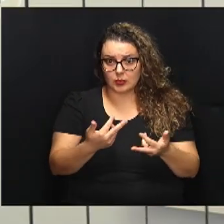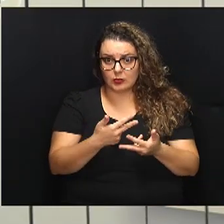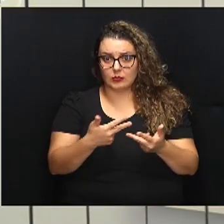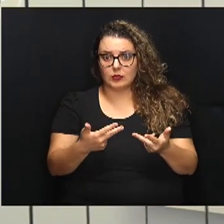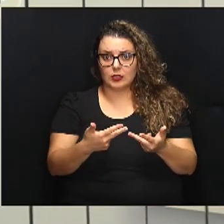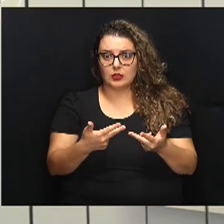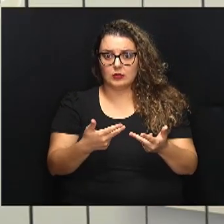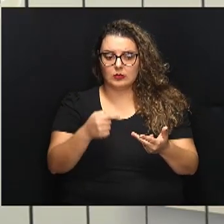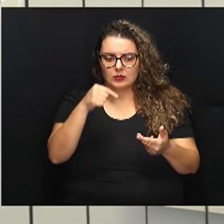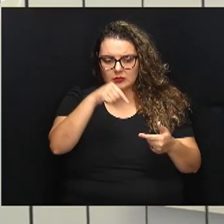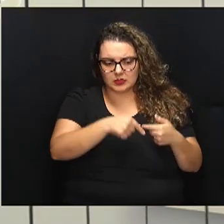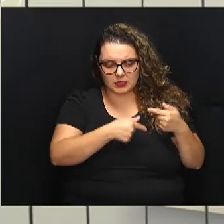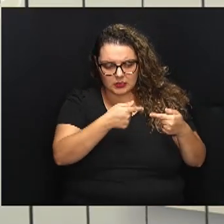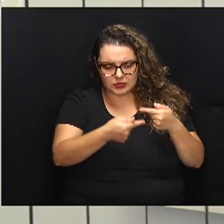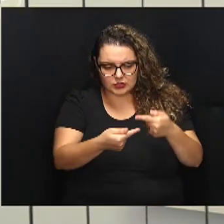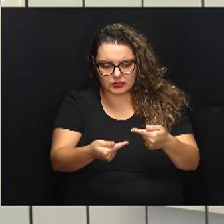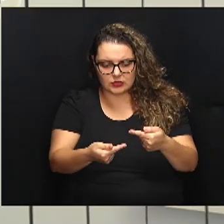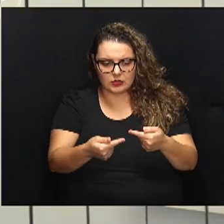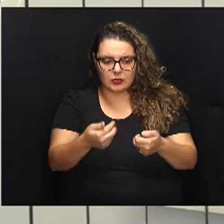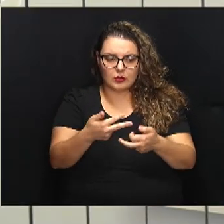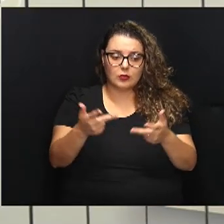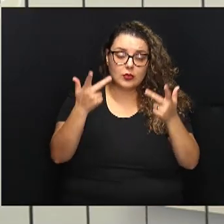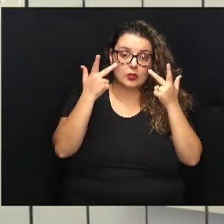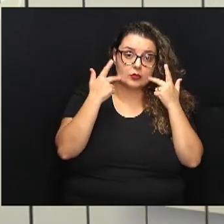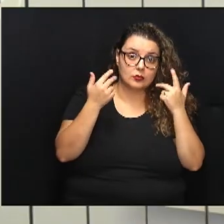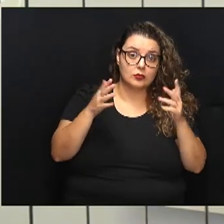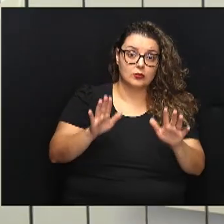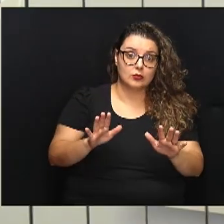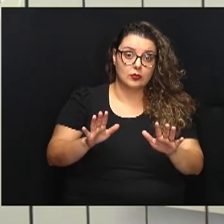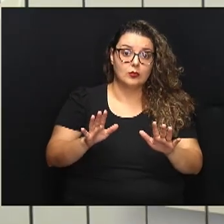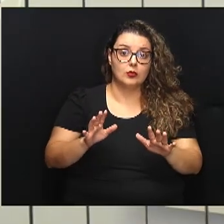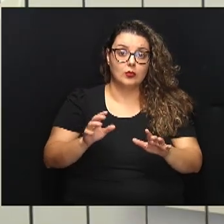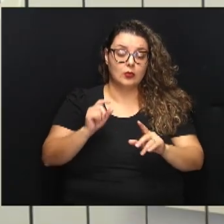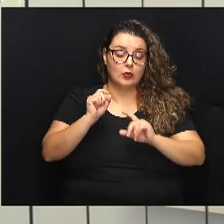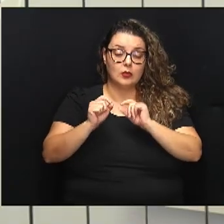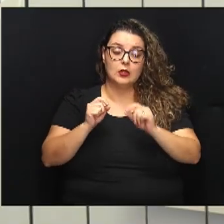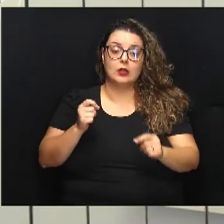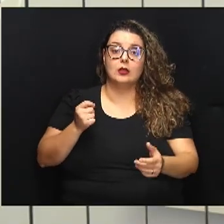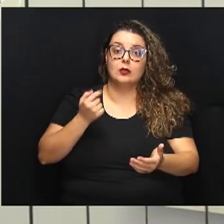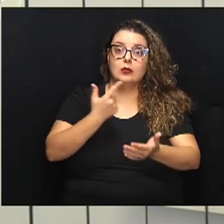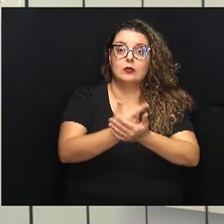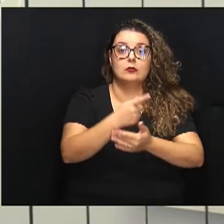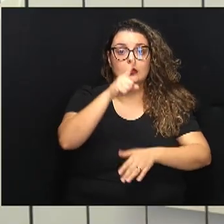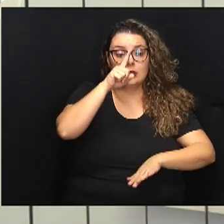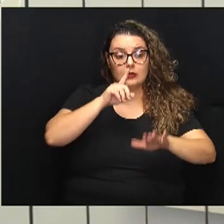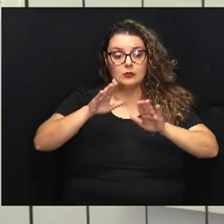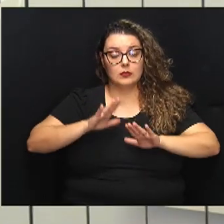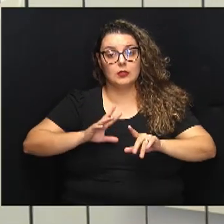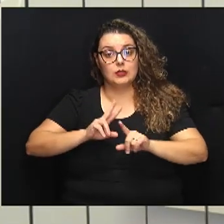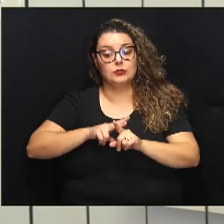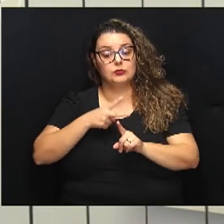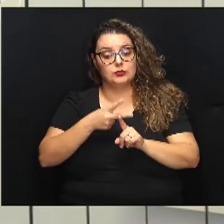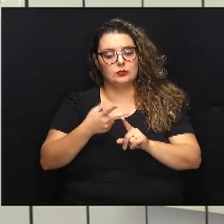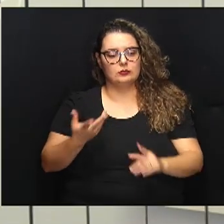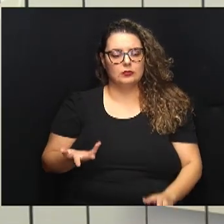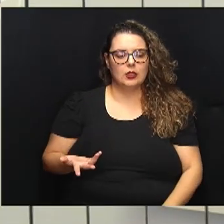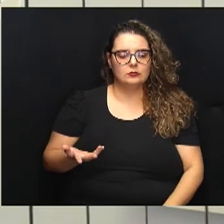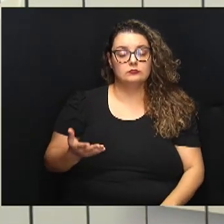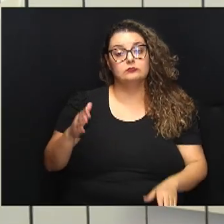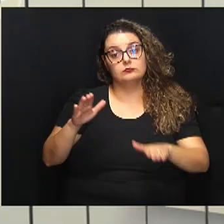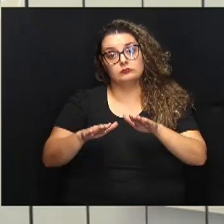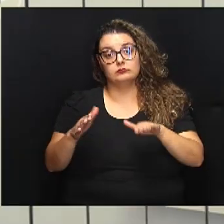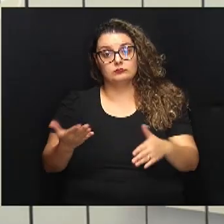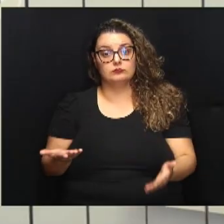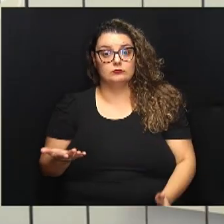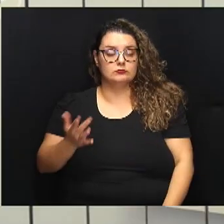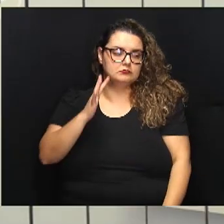desta geração, algo normal, ou quem está consumindo precisa ter um cuidado redobrado, muitas vezes por